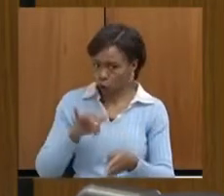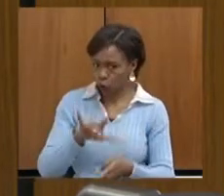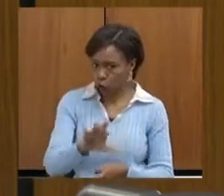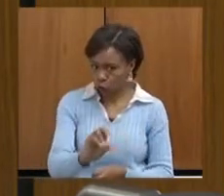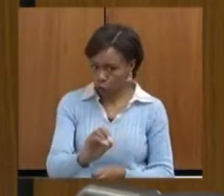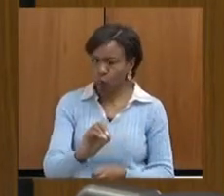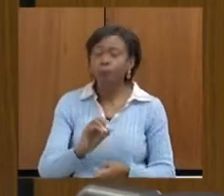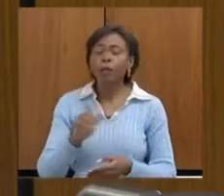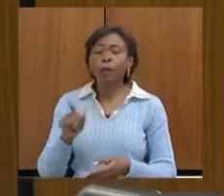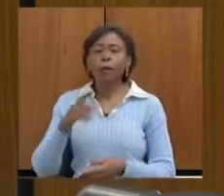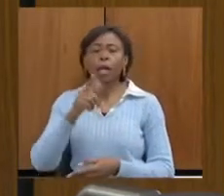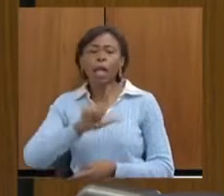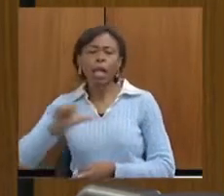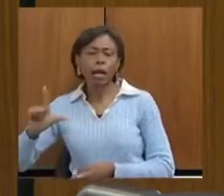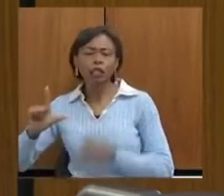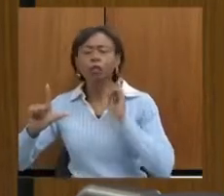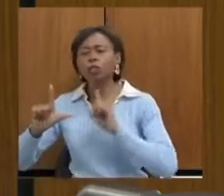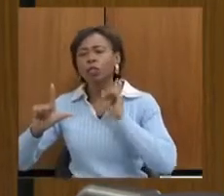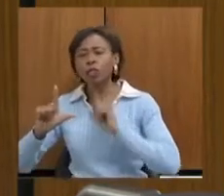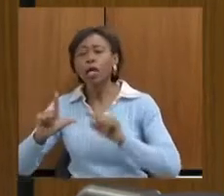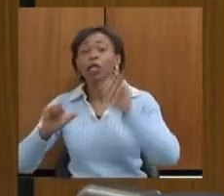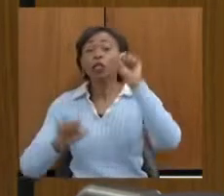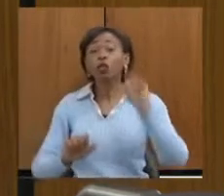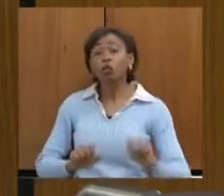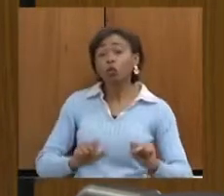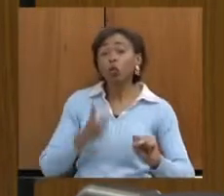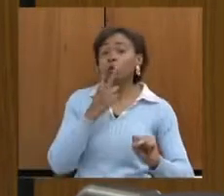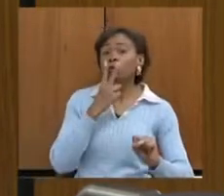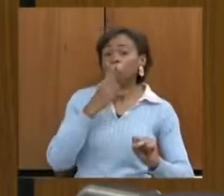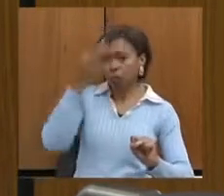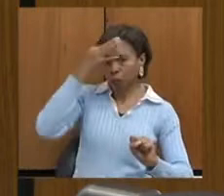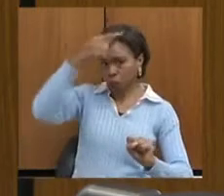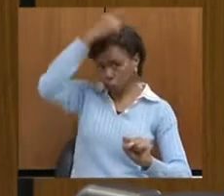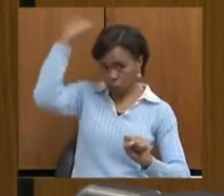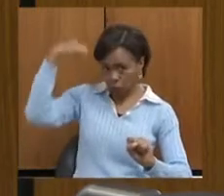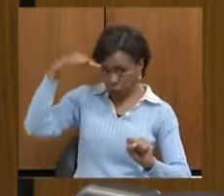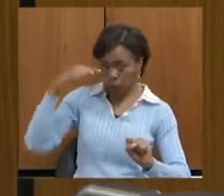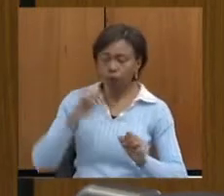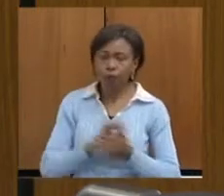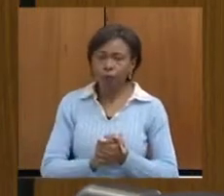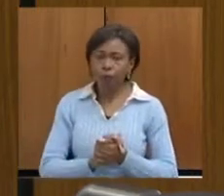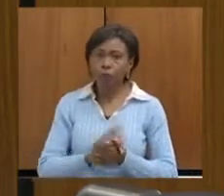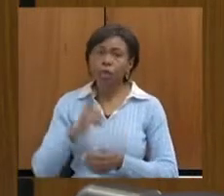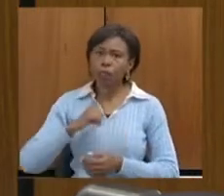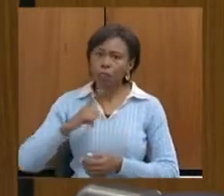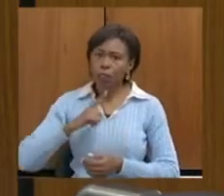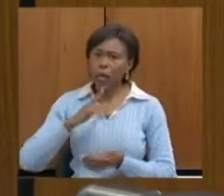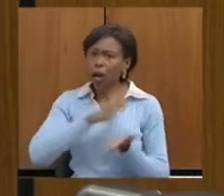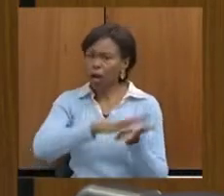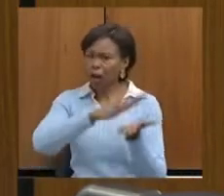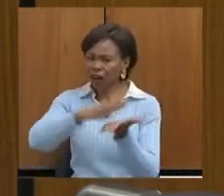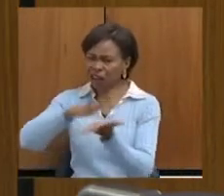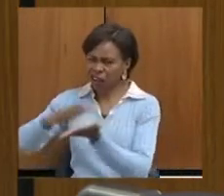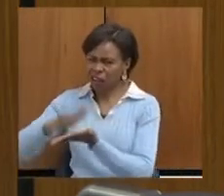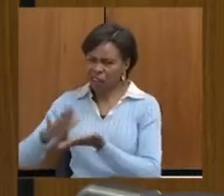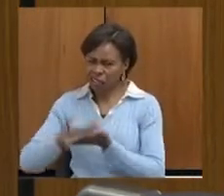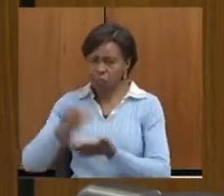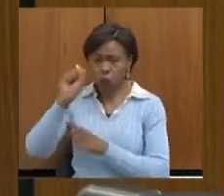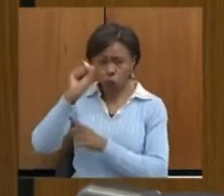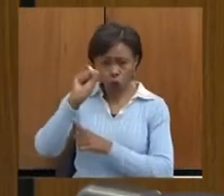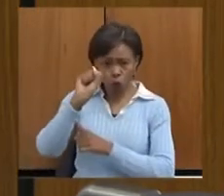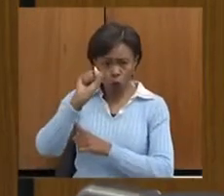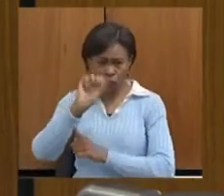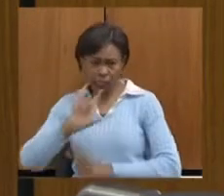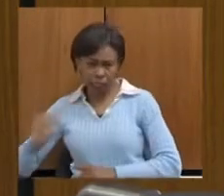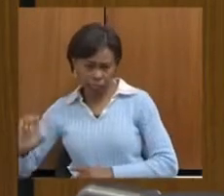leste de Minas Gerais né e Sul no Espírito Santo incluindo alto curso nestas vastas regiões sudeste